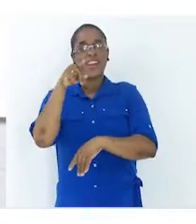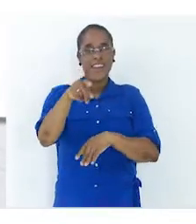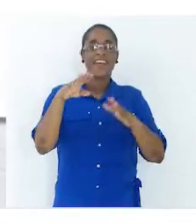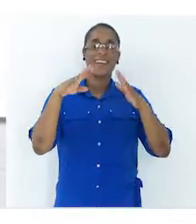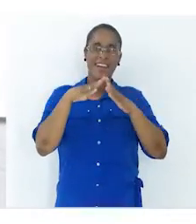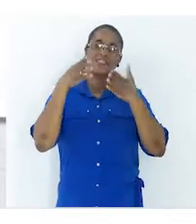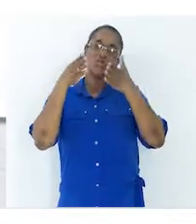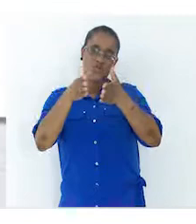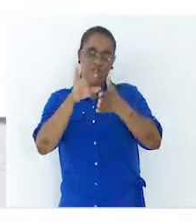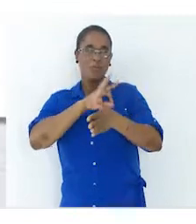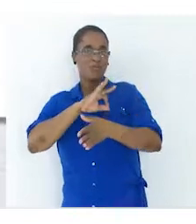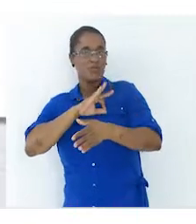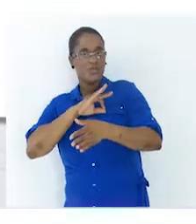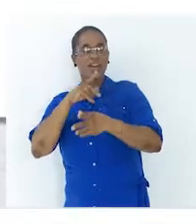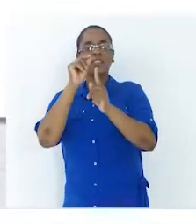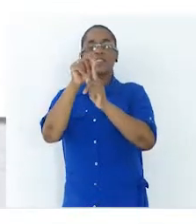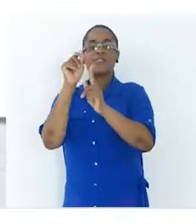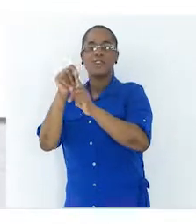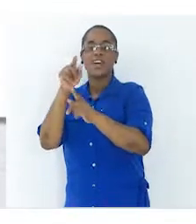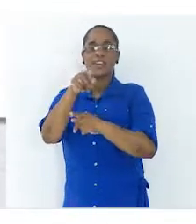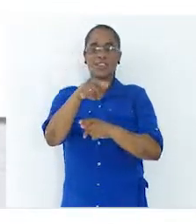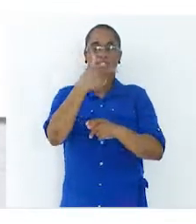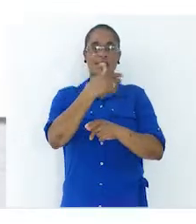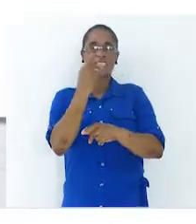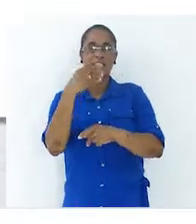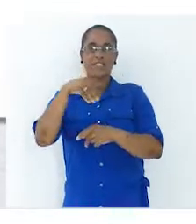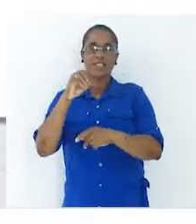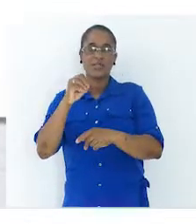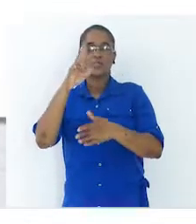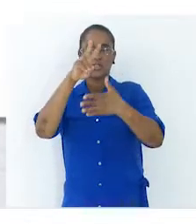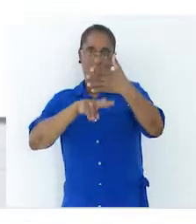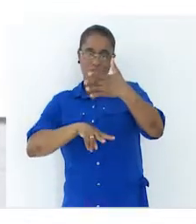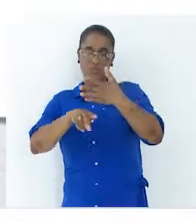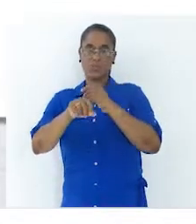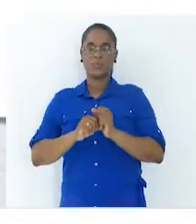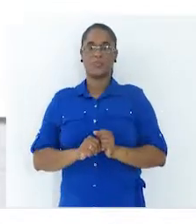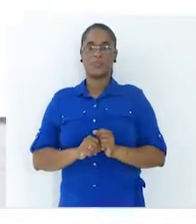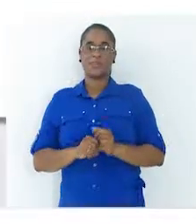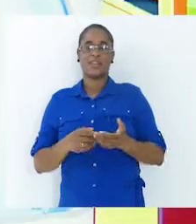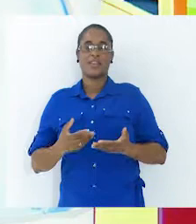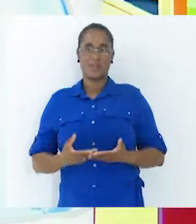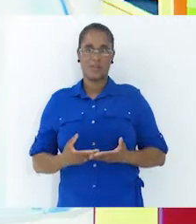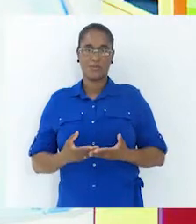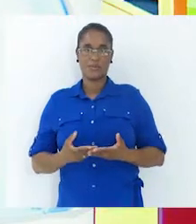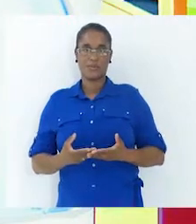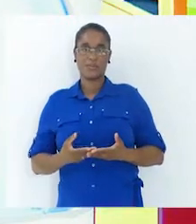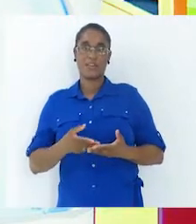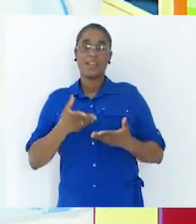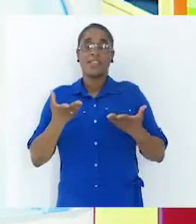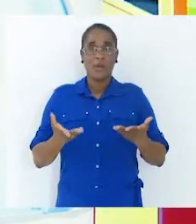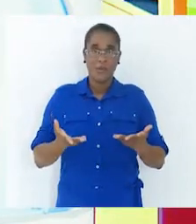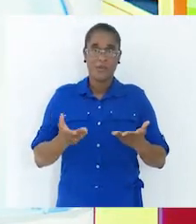professor a identificar esse tipo de texto. Logo,